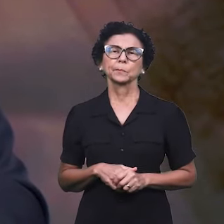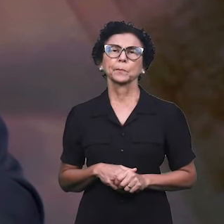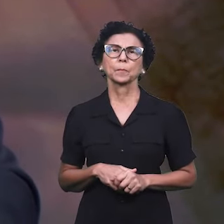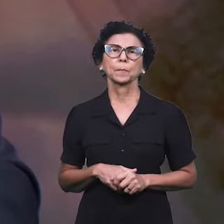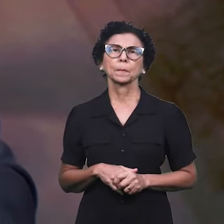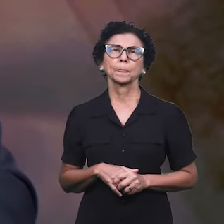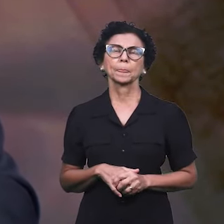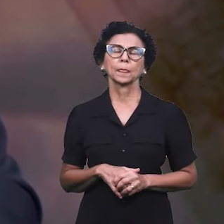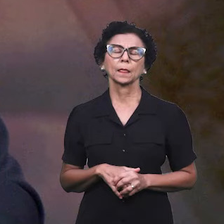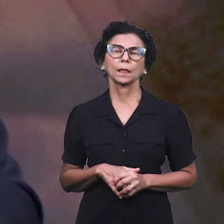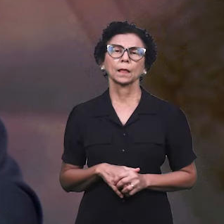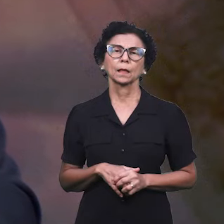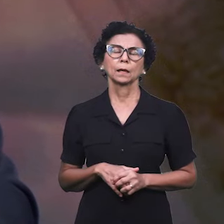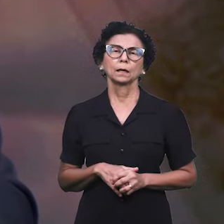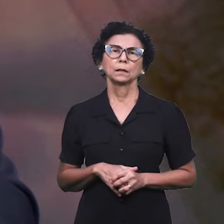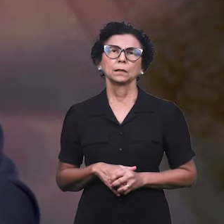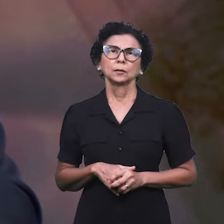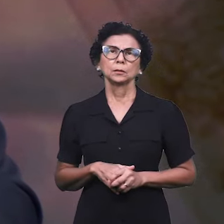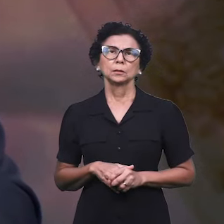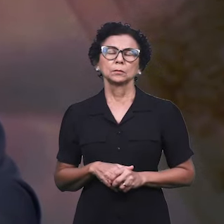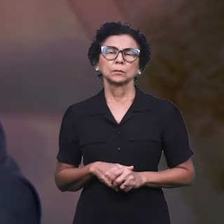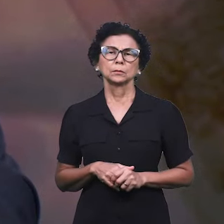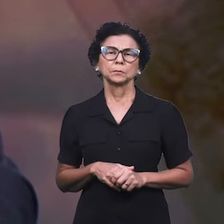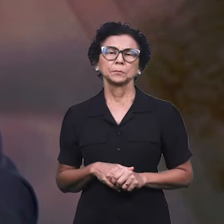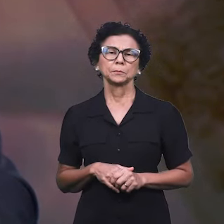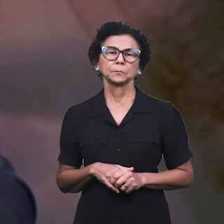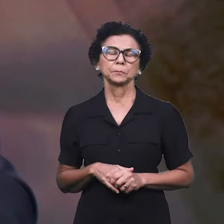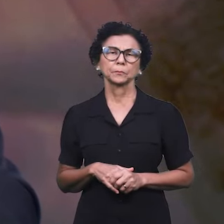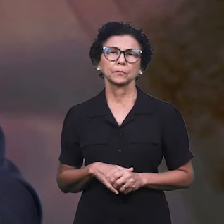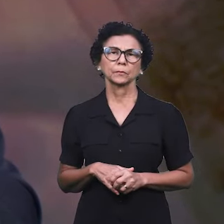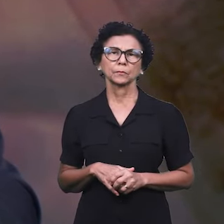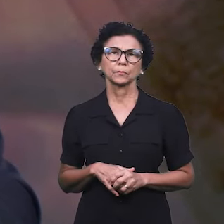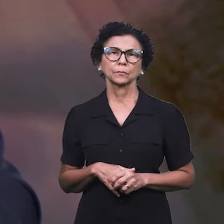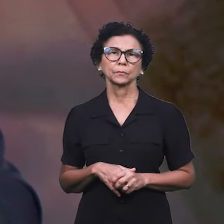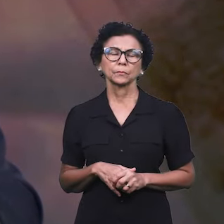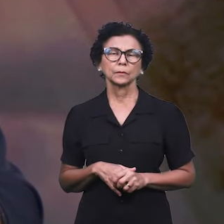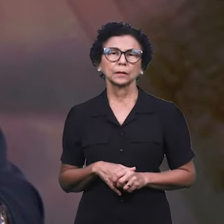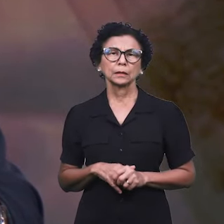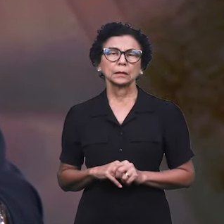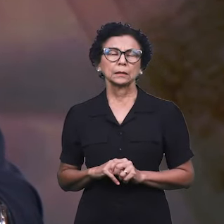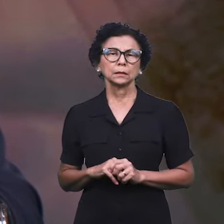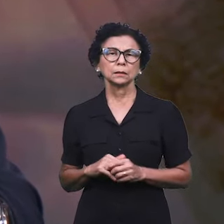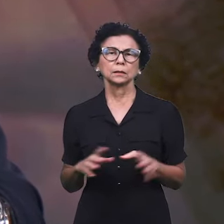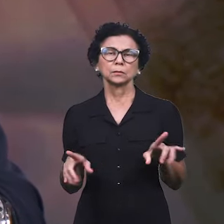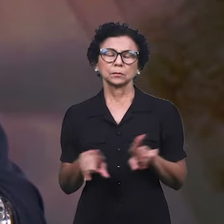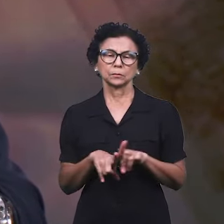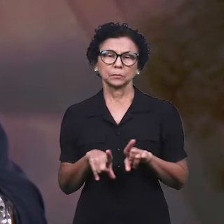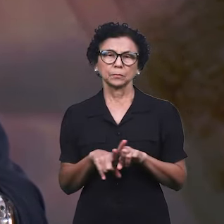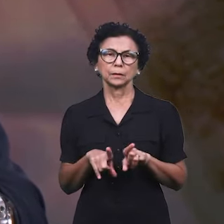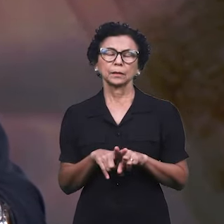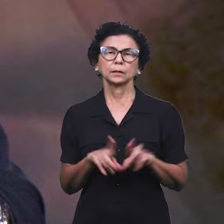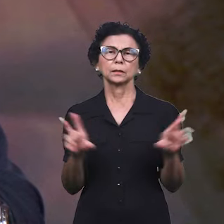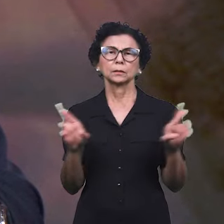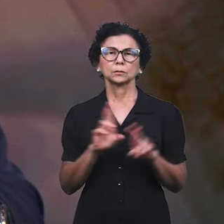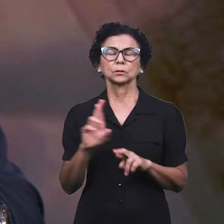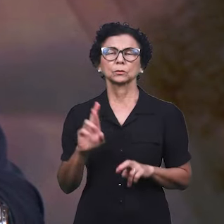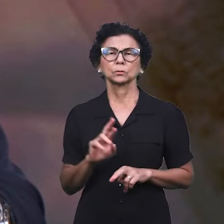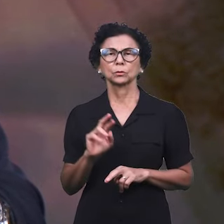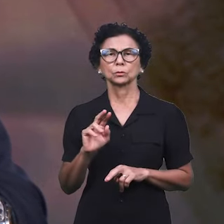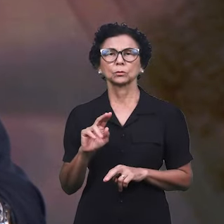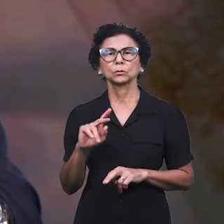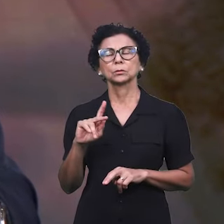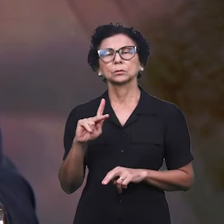citar como essa situação dos estoicos, elas eram importantes